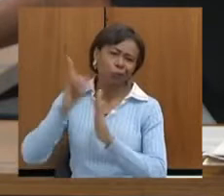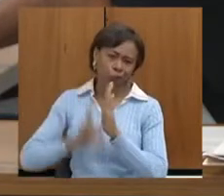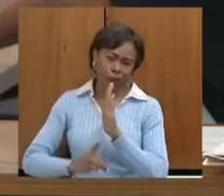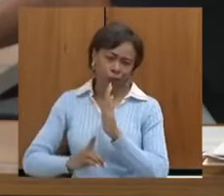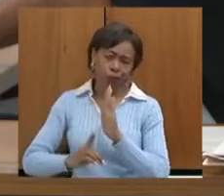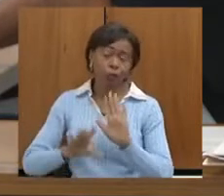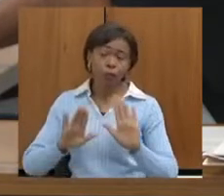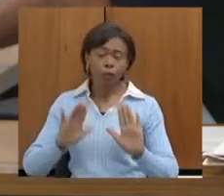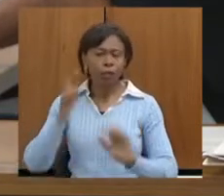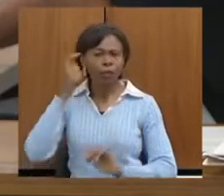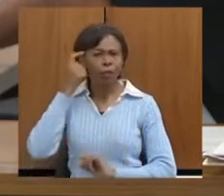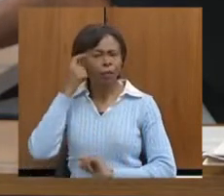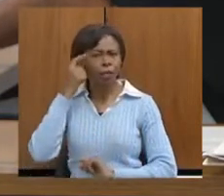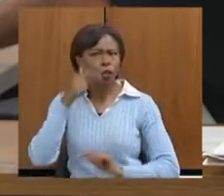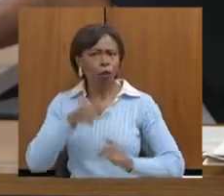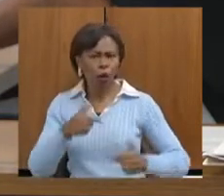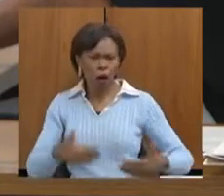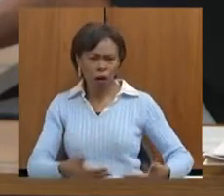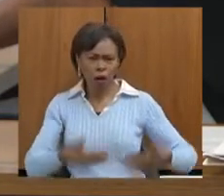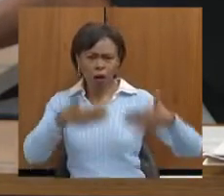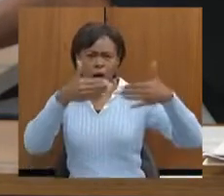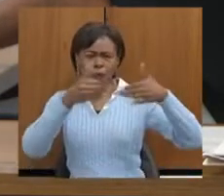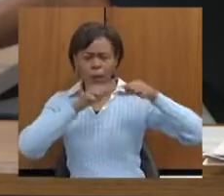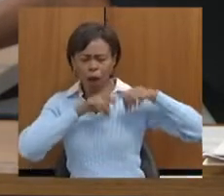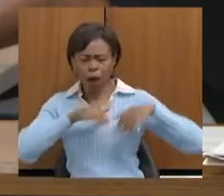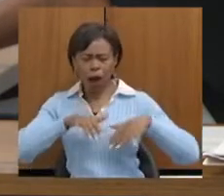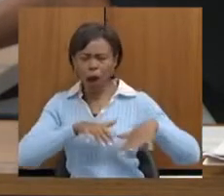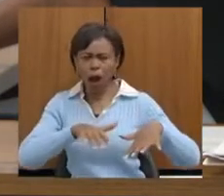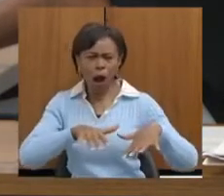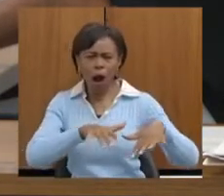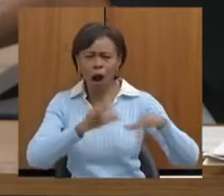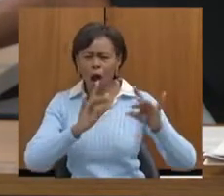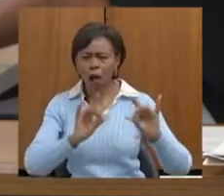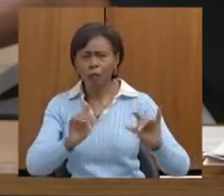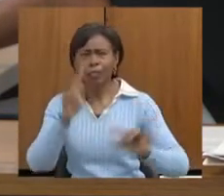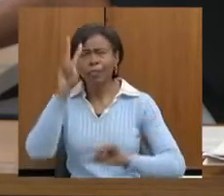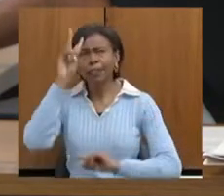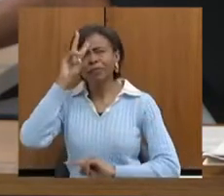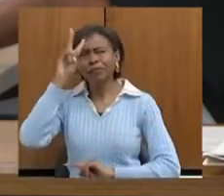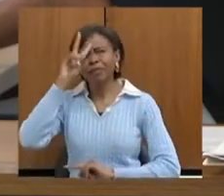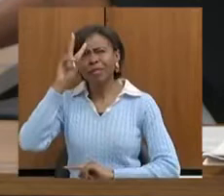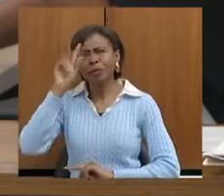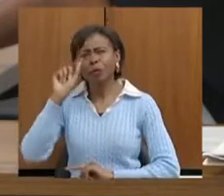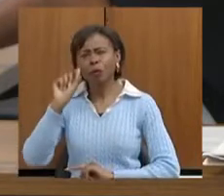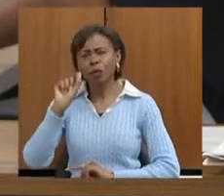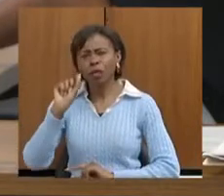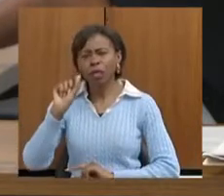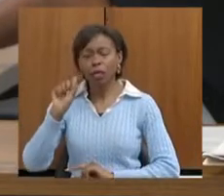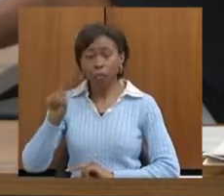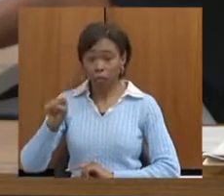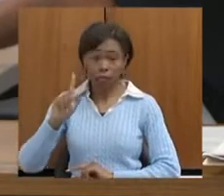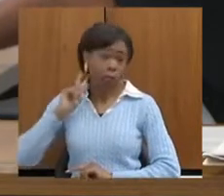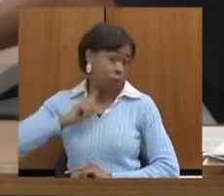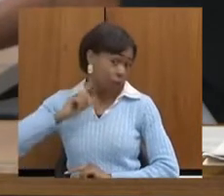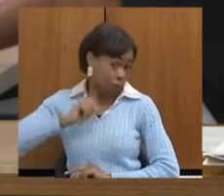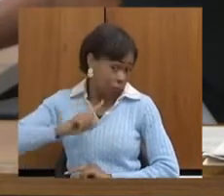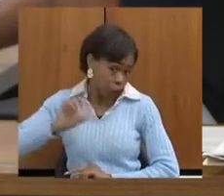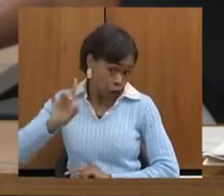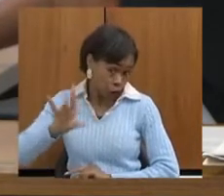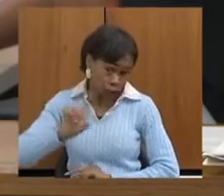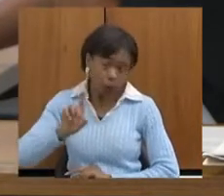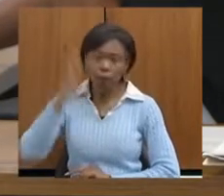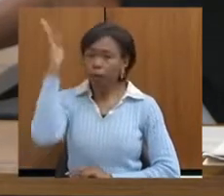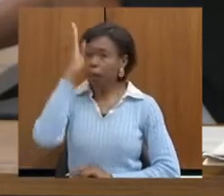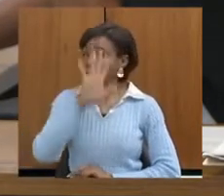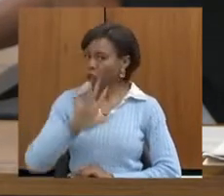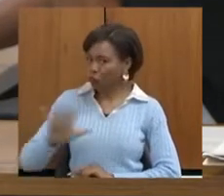de barragem é a cena que eu acho que aparece na mente não vou dizer nem das mineiros e mineiras mesas brasileiras e